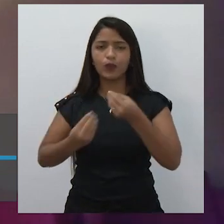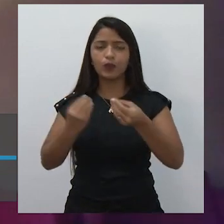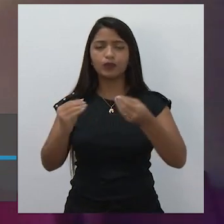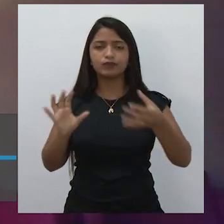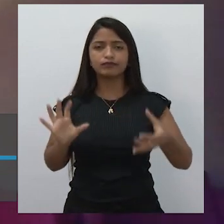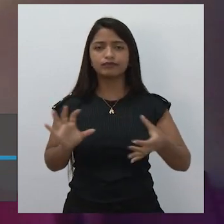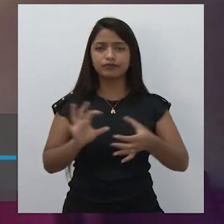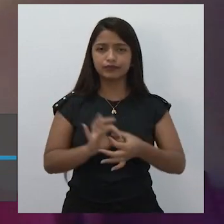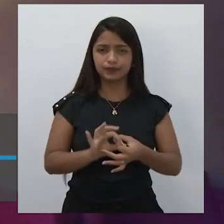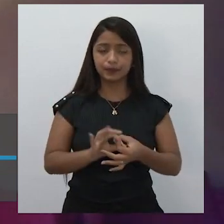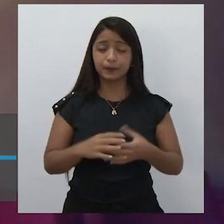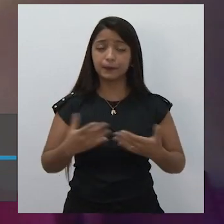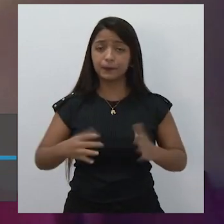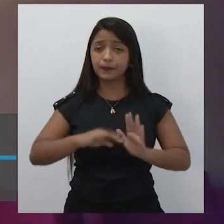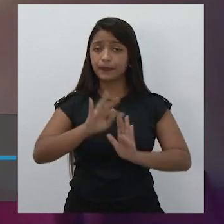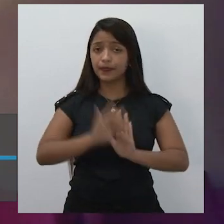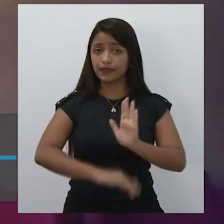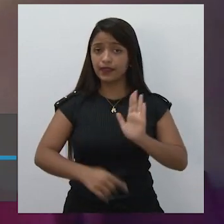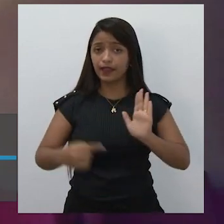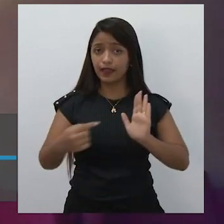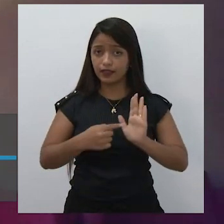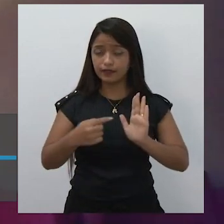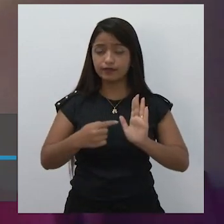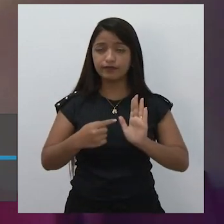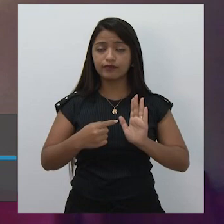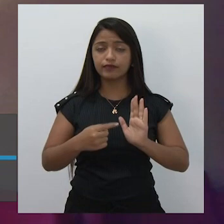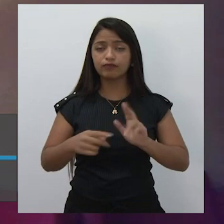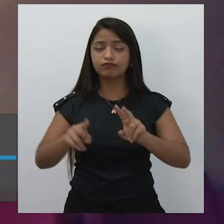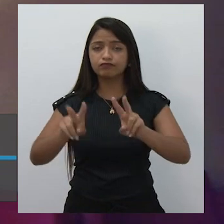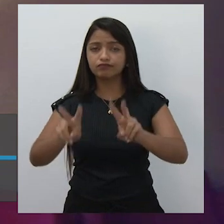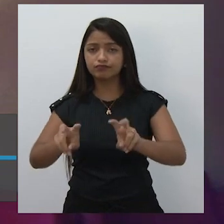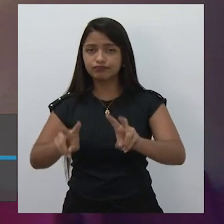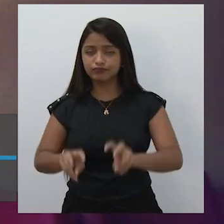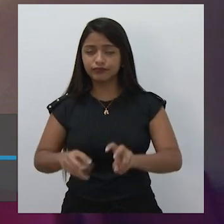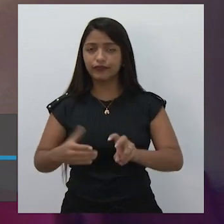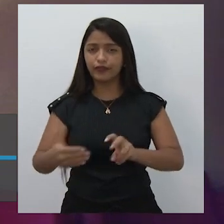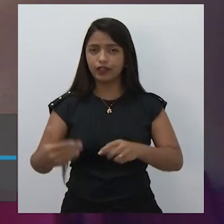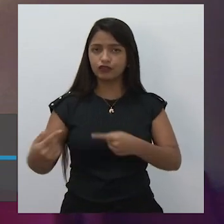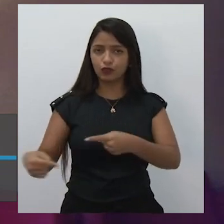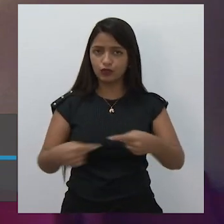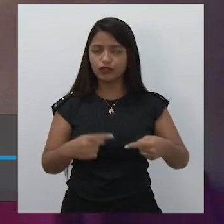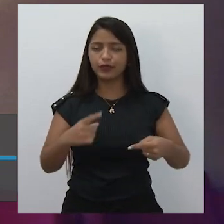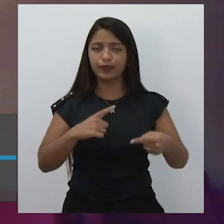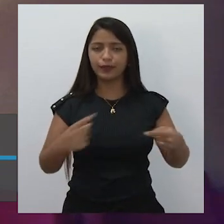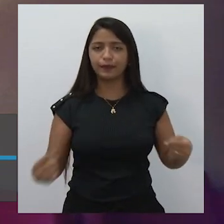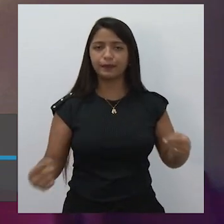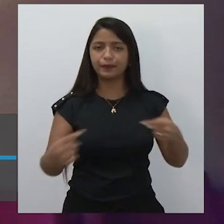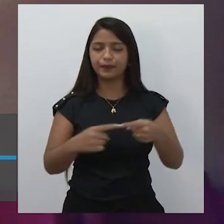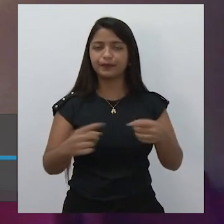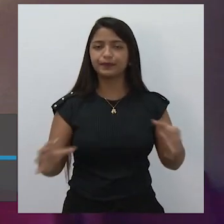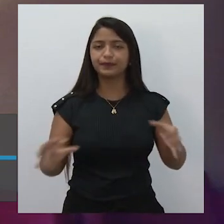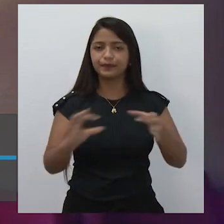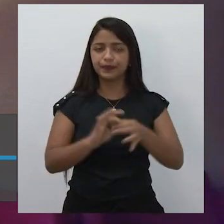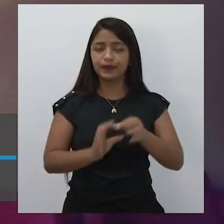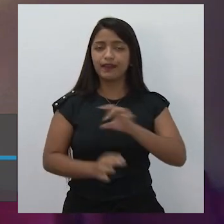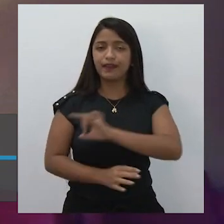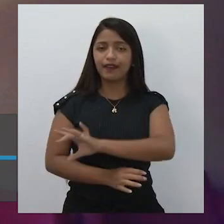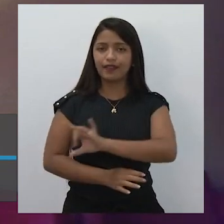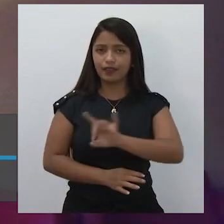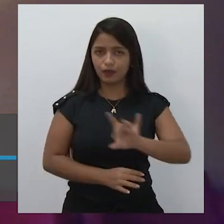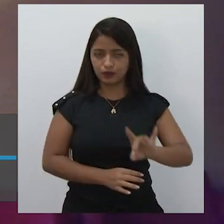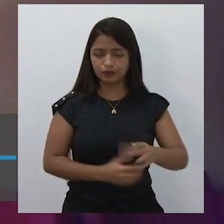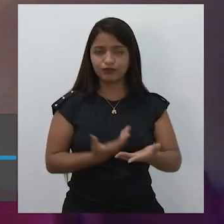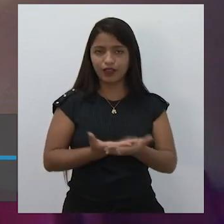tradição filosófica, eles vêm ao encontro dos temas que serão discutidos em cada uma das situações de aprendizagem.